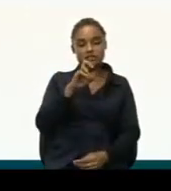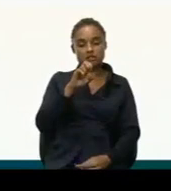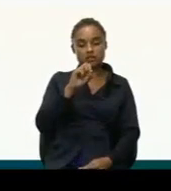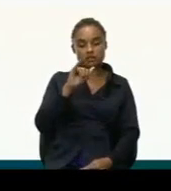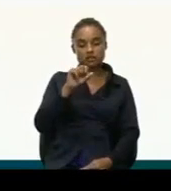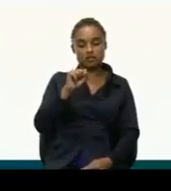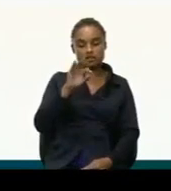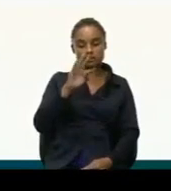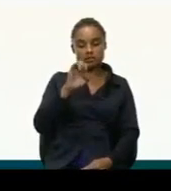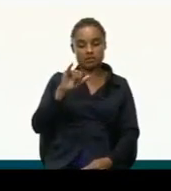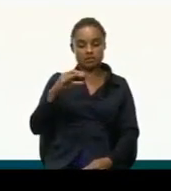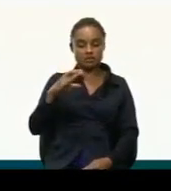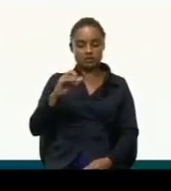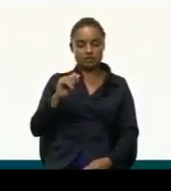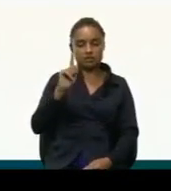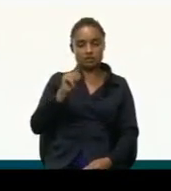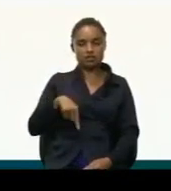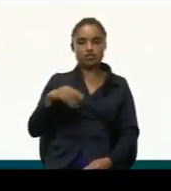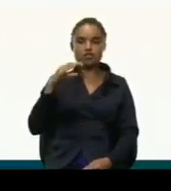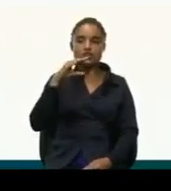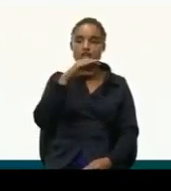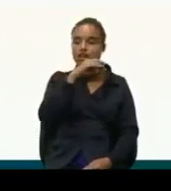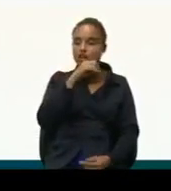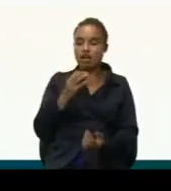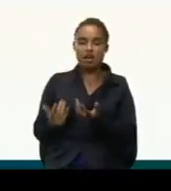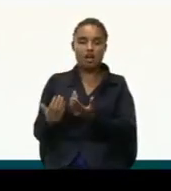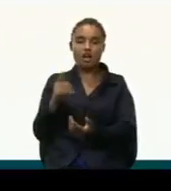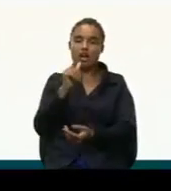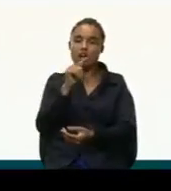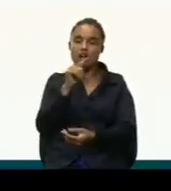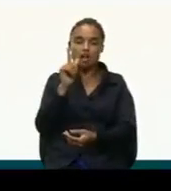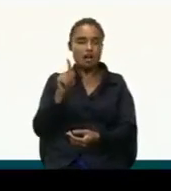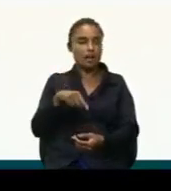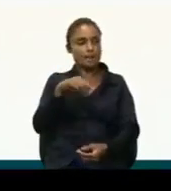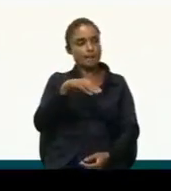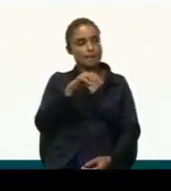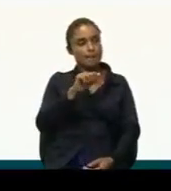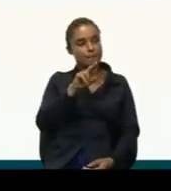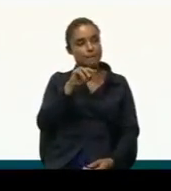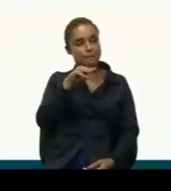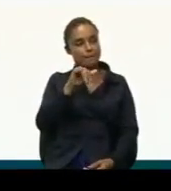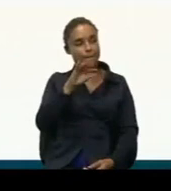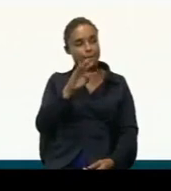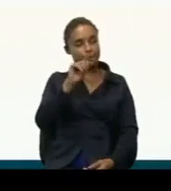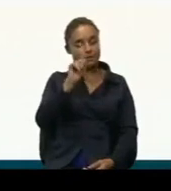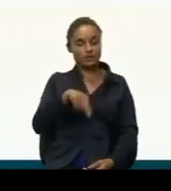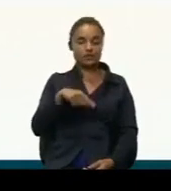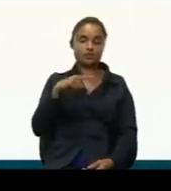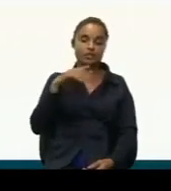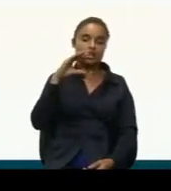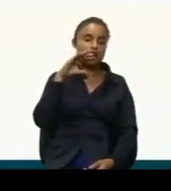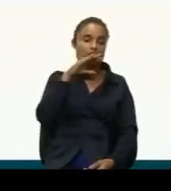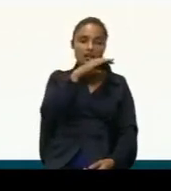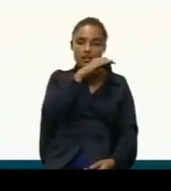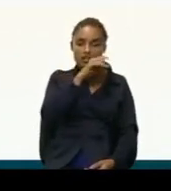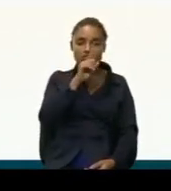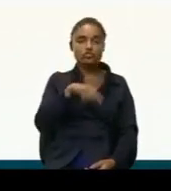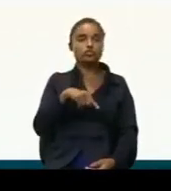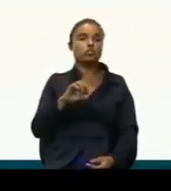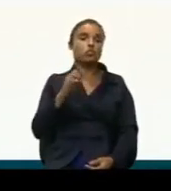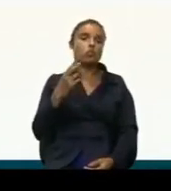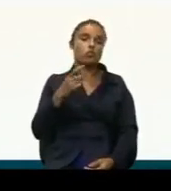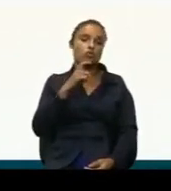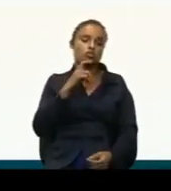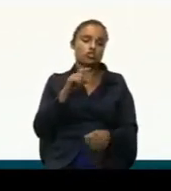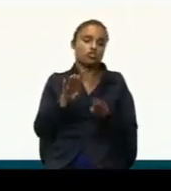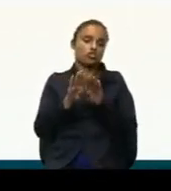água. E o pessoal vai lá e coloca a marmita deles para ficar esquentando, ou uma geladeira. Então isso vai depender